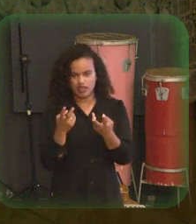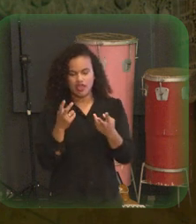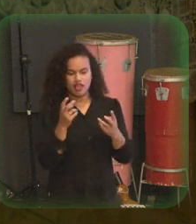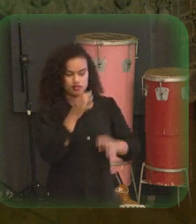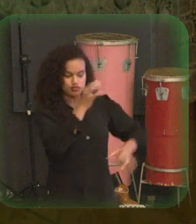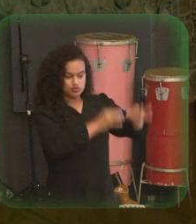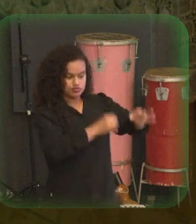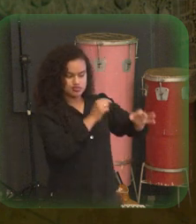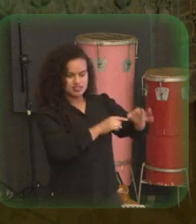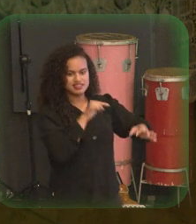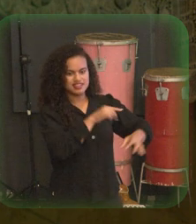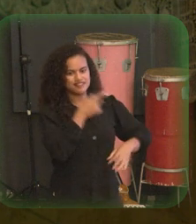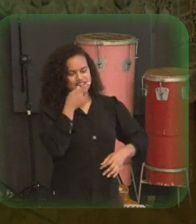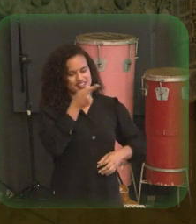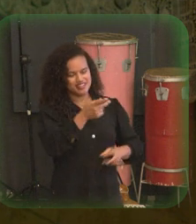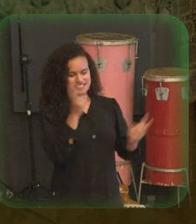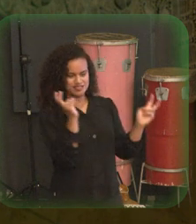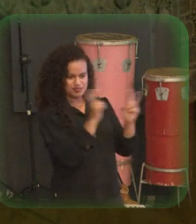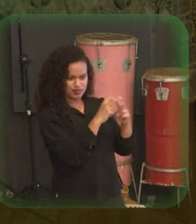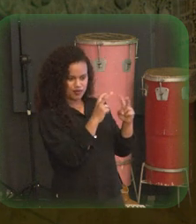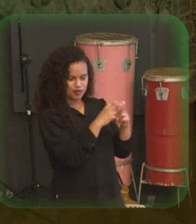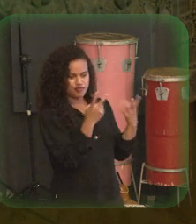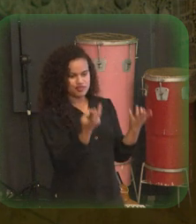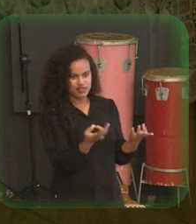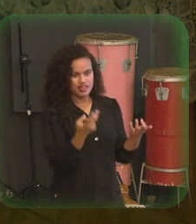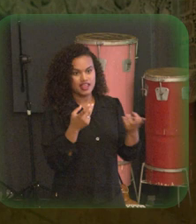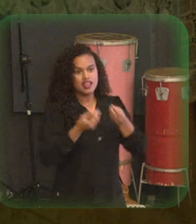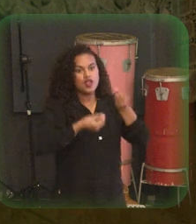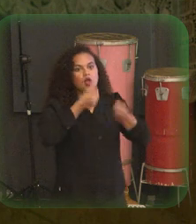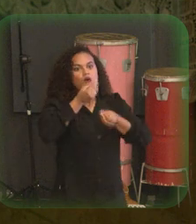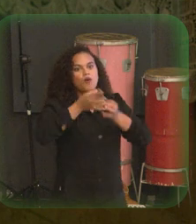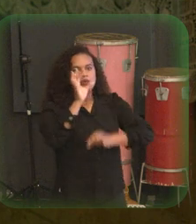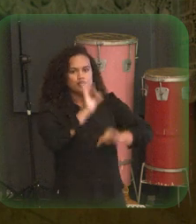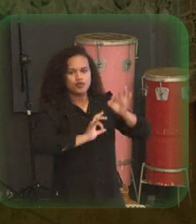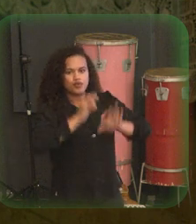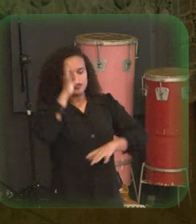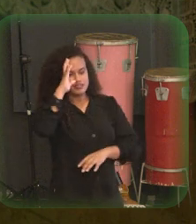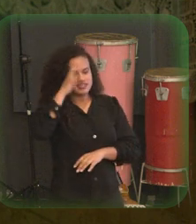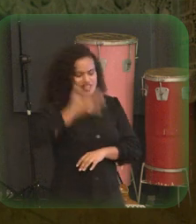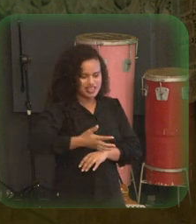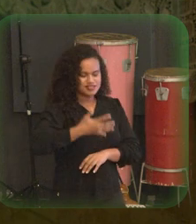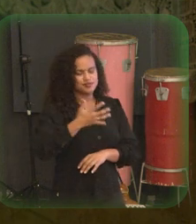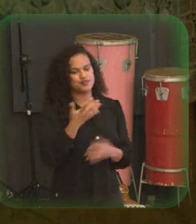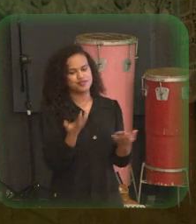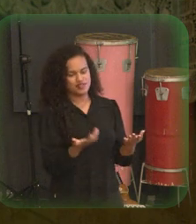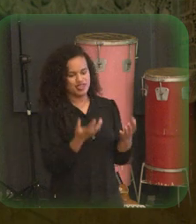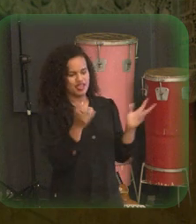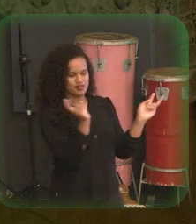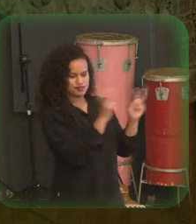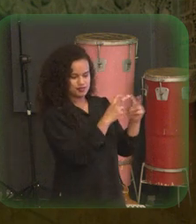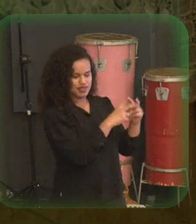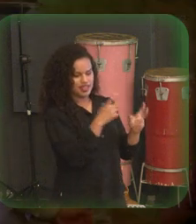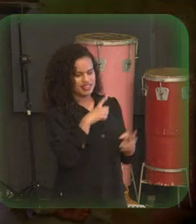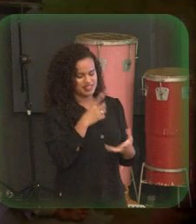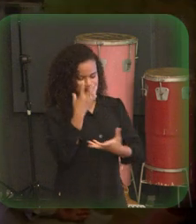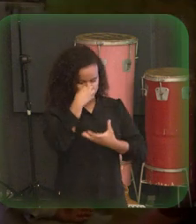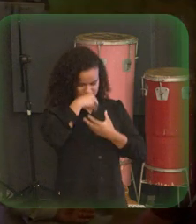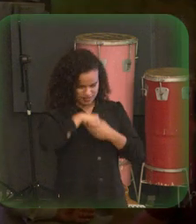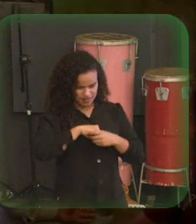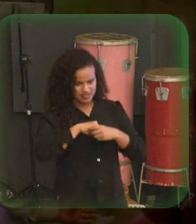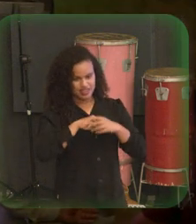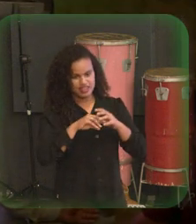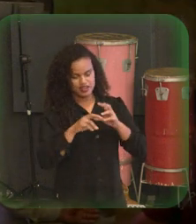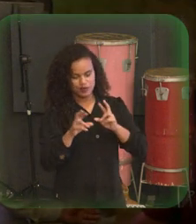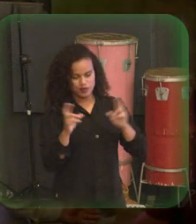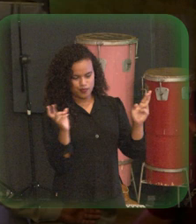E falar das formas que nós elaboramos para resolver esses conflitos que temos entre nós.